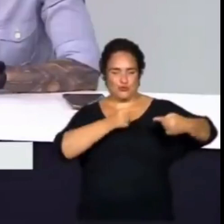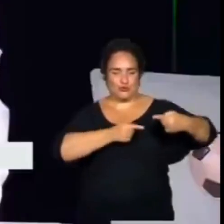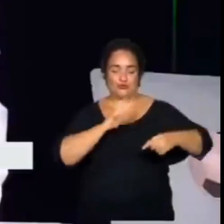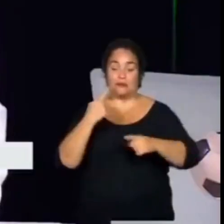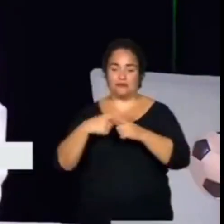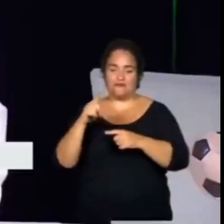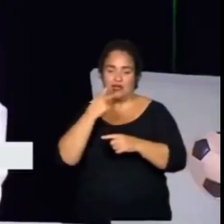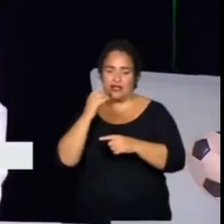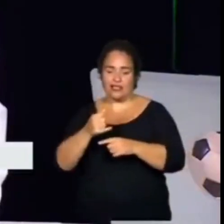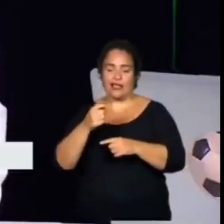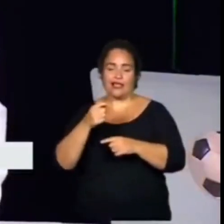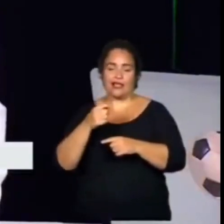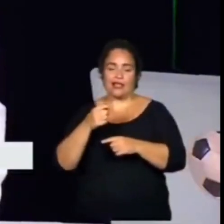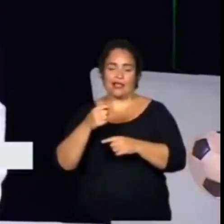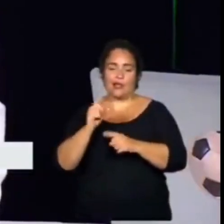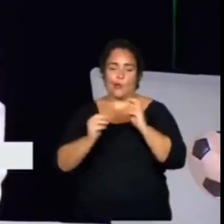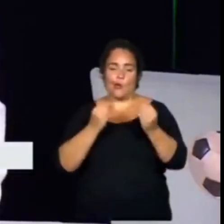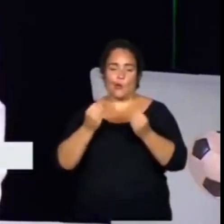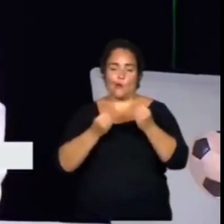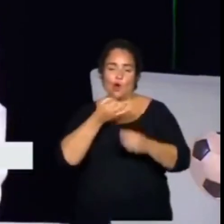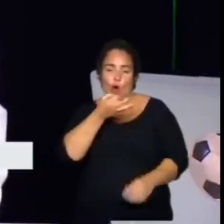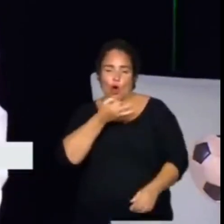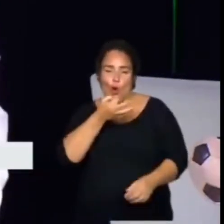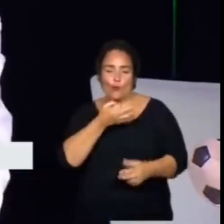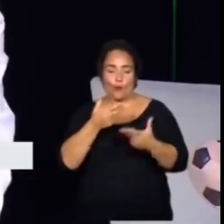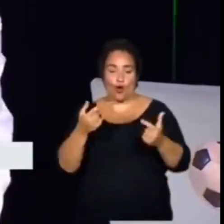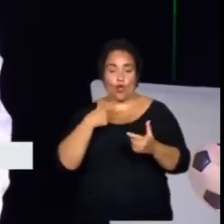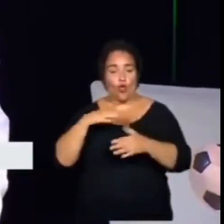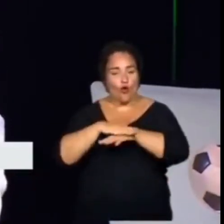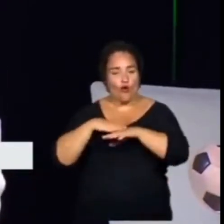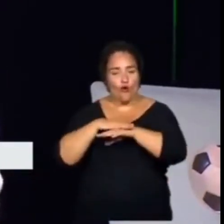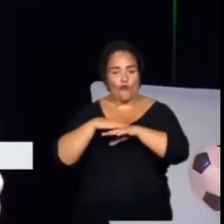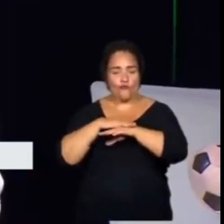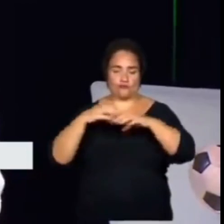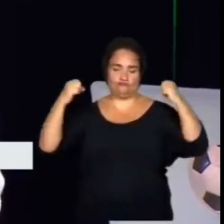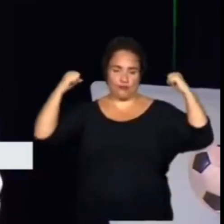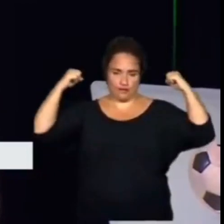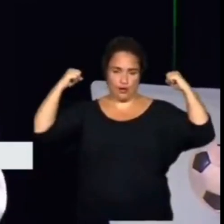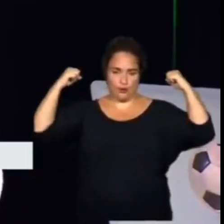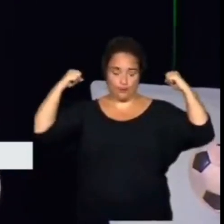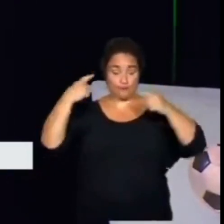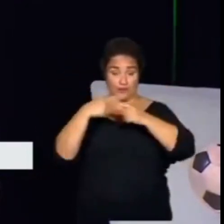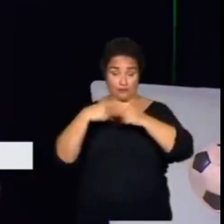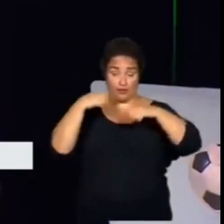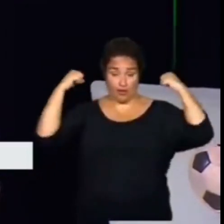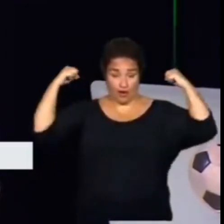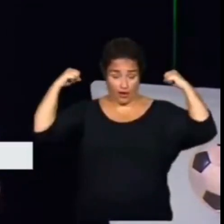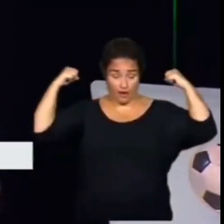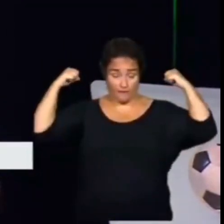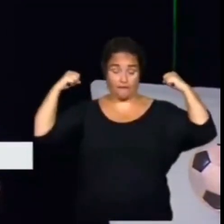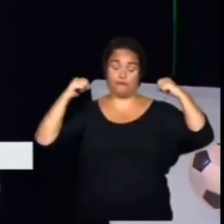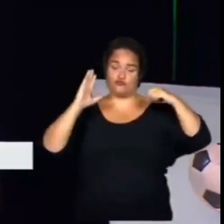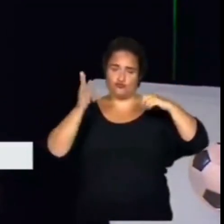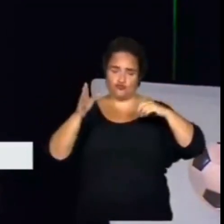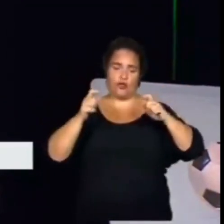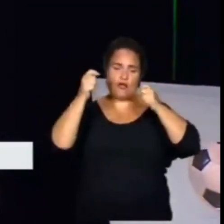dar a vezes. chance de poder, inclusive, comentar algo que eu conversei com o Gabriel, né? Porque o Gabriel, ele já